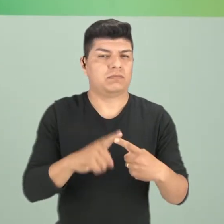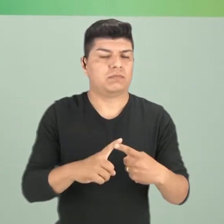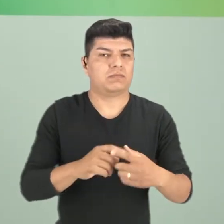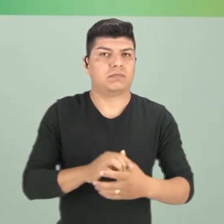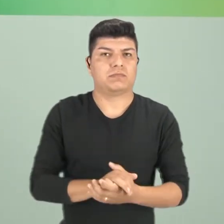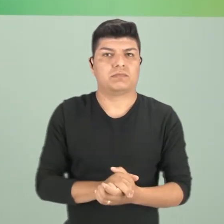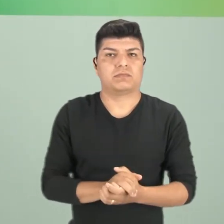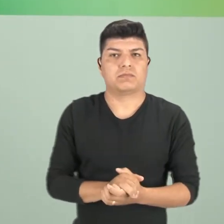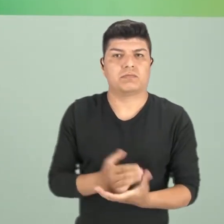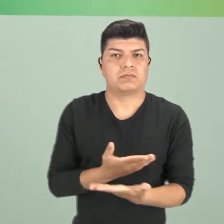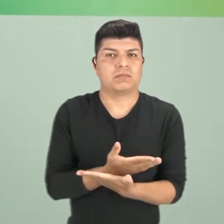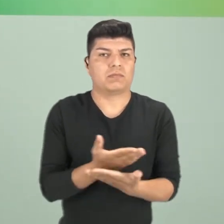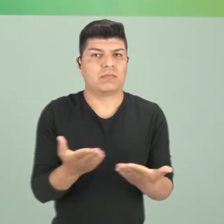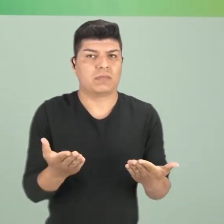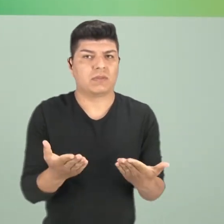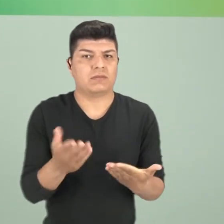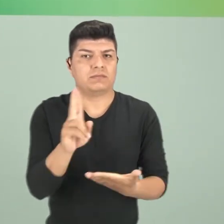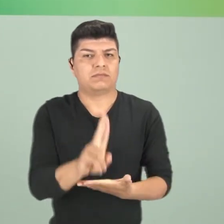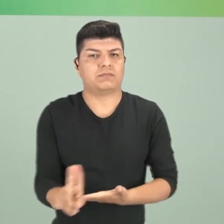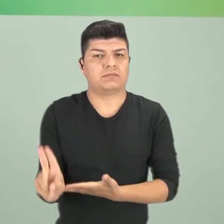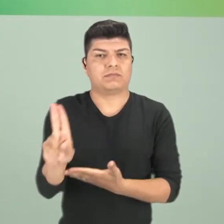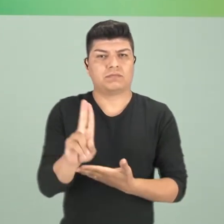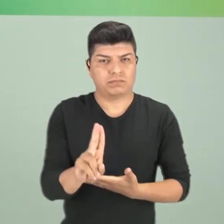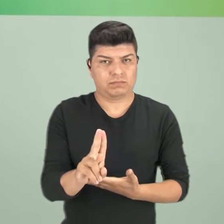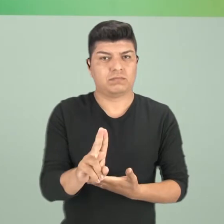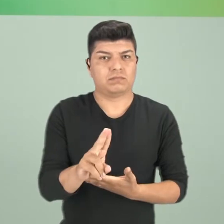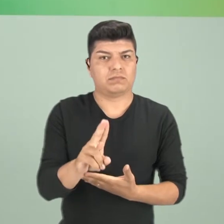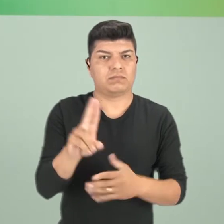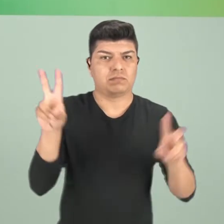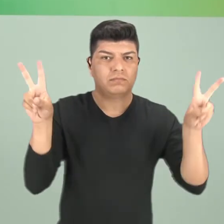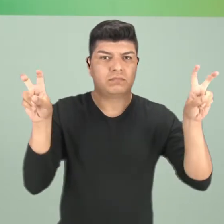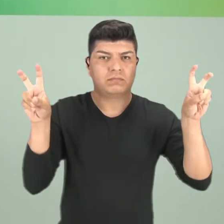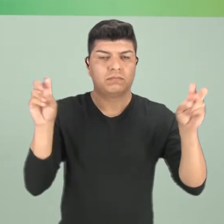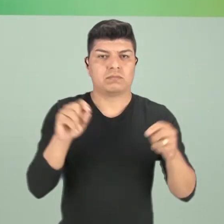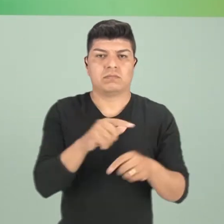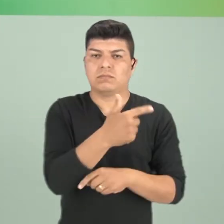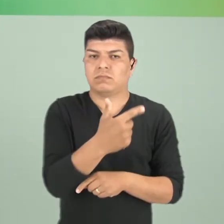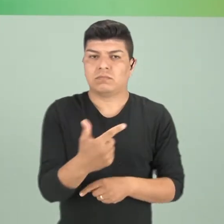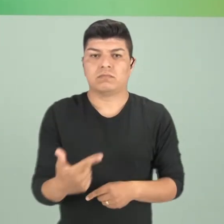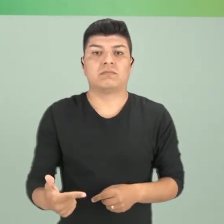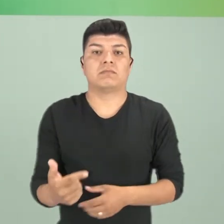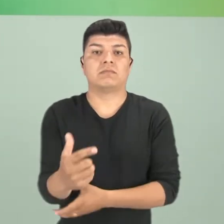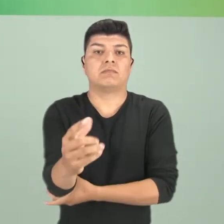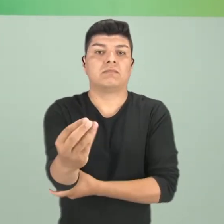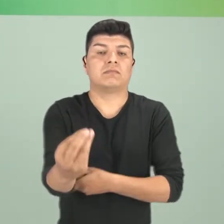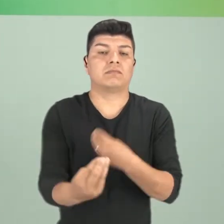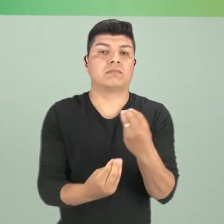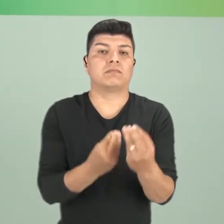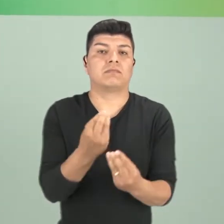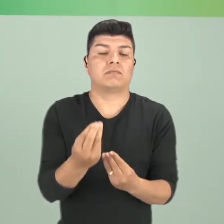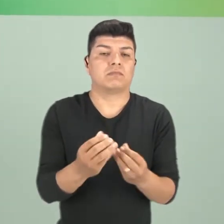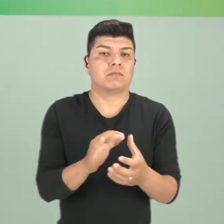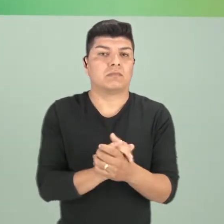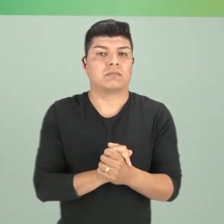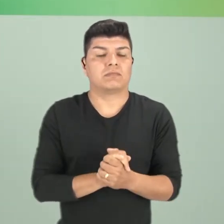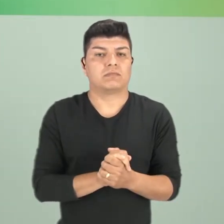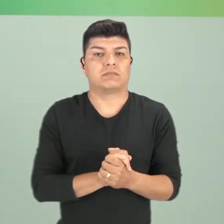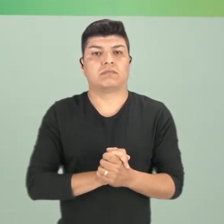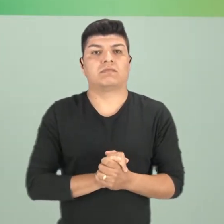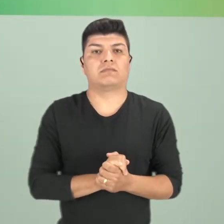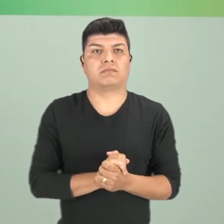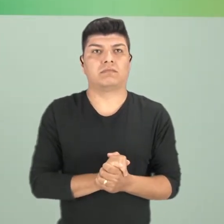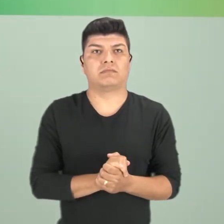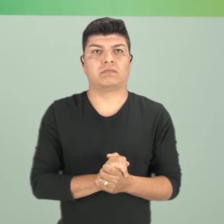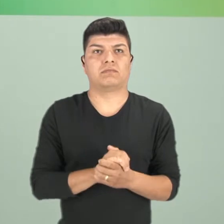gente? Quando você vai trabalhar esse tipo de temática, não tem como você construir